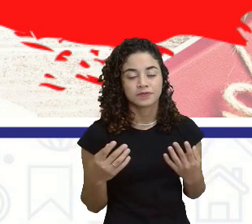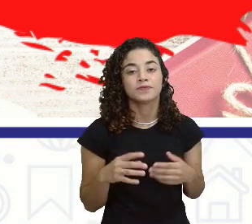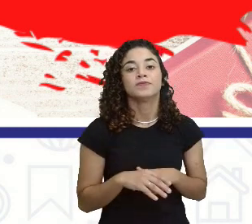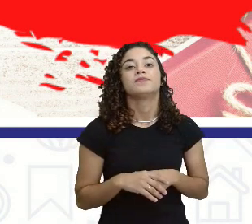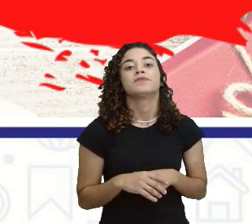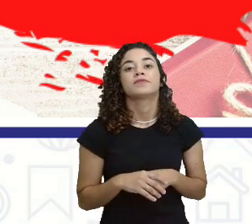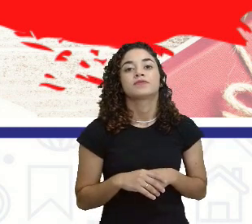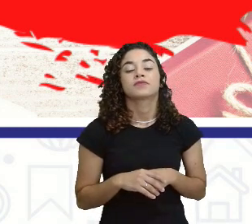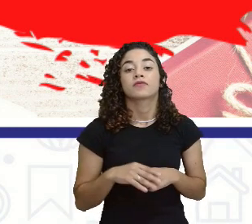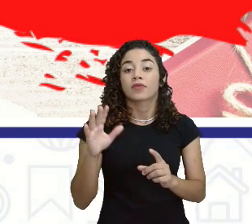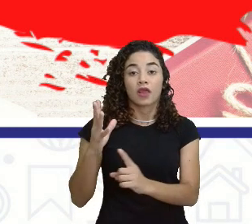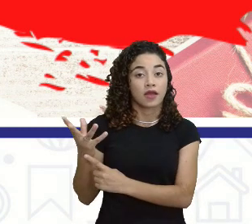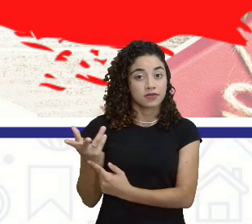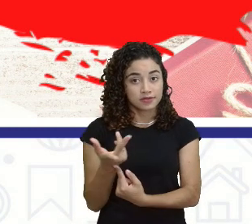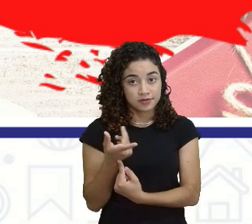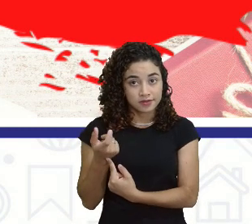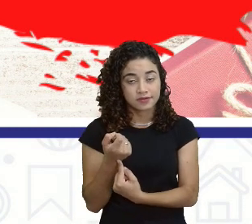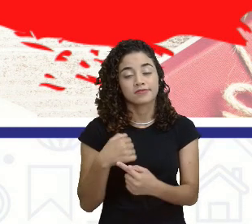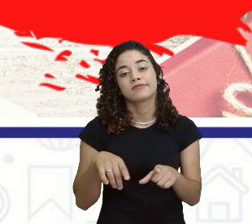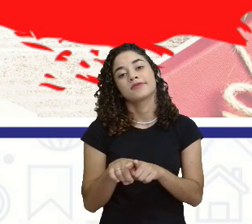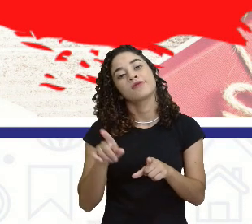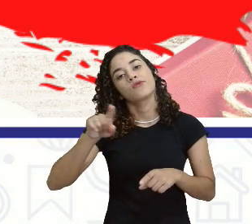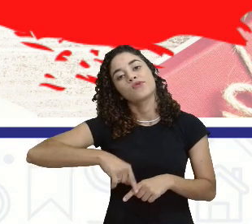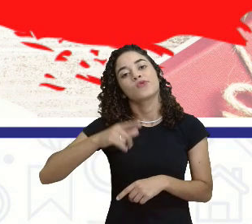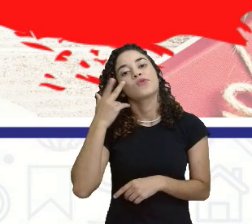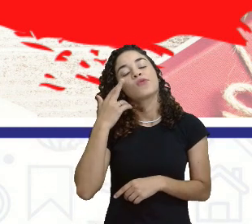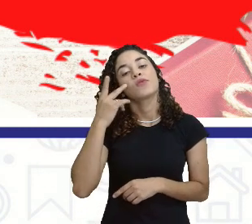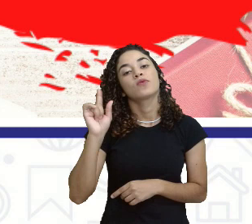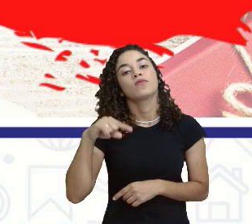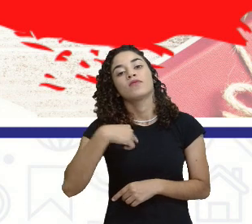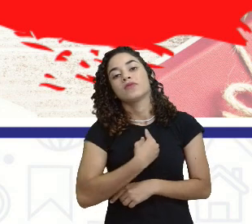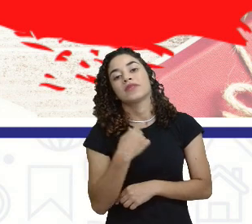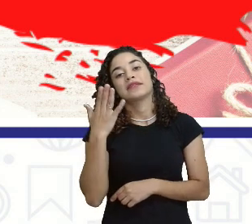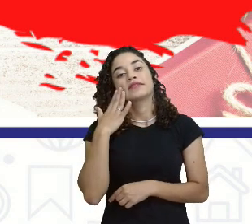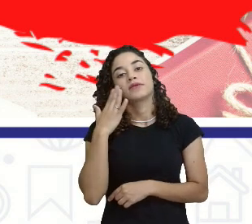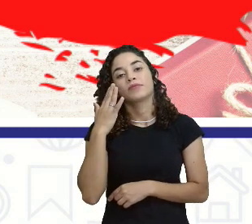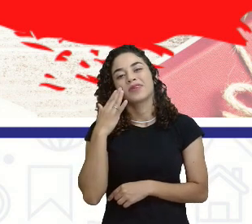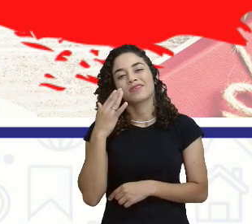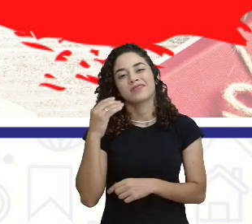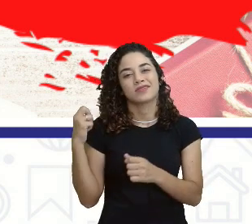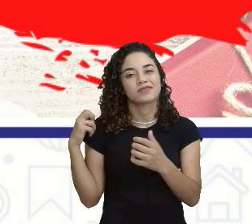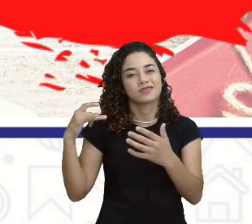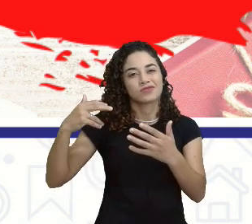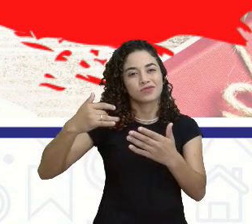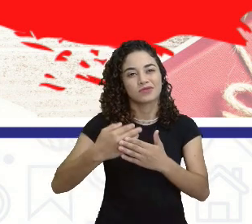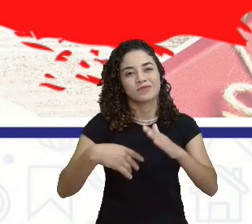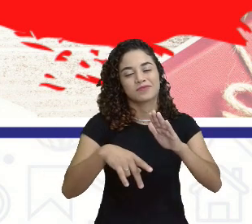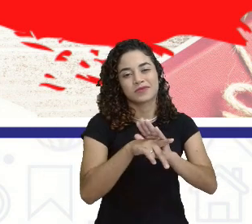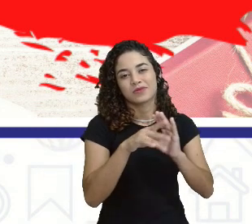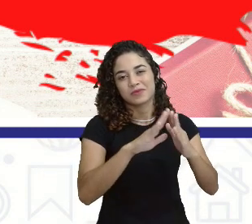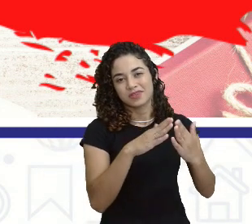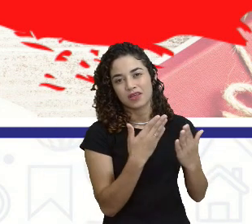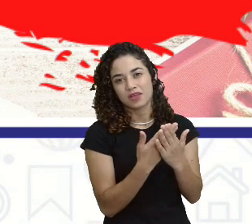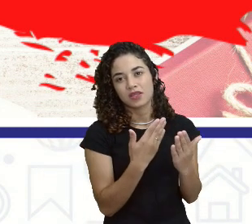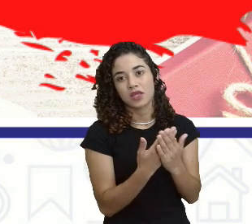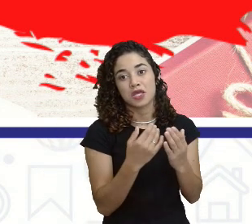história do cristianismo, né, figuras que são beatificadas e santificadas, né, pela Igreja Romana ou pela Igreja